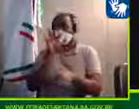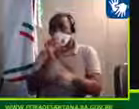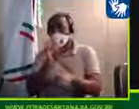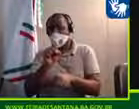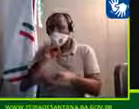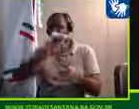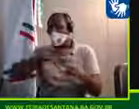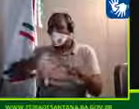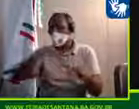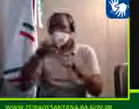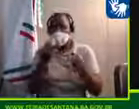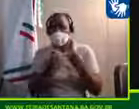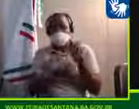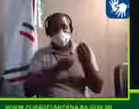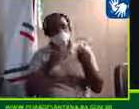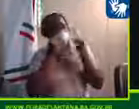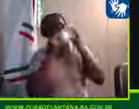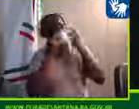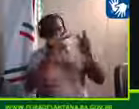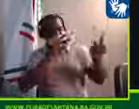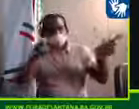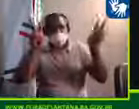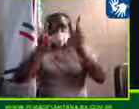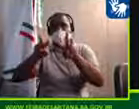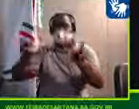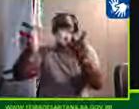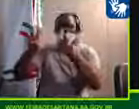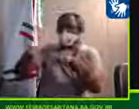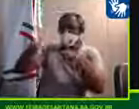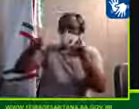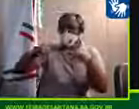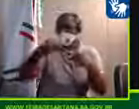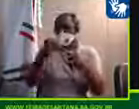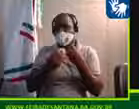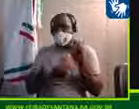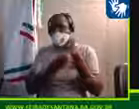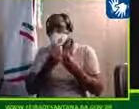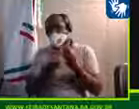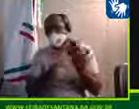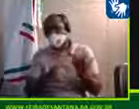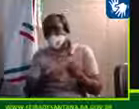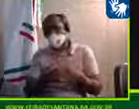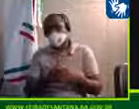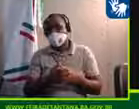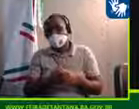acontecendo na visão do prefeito com relação